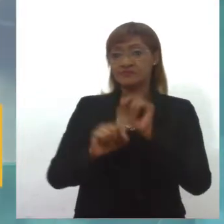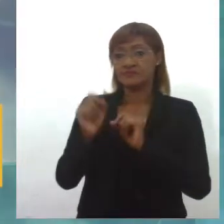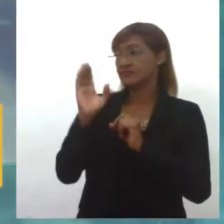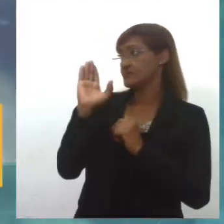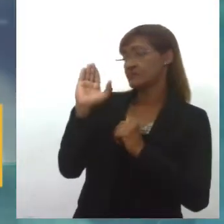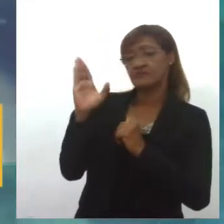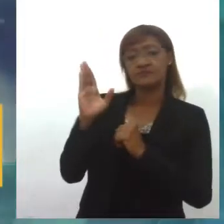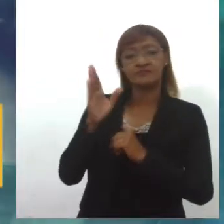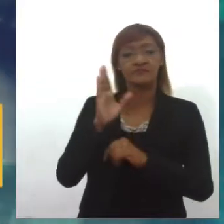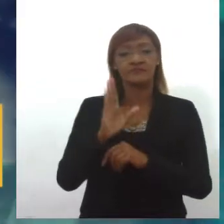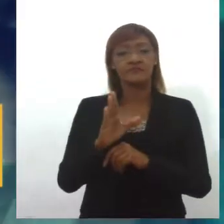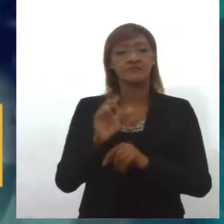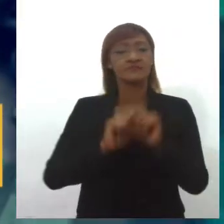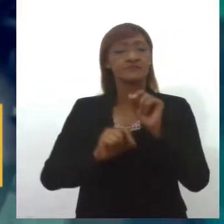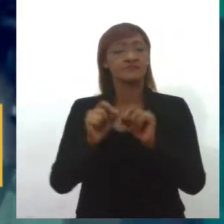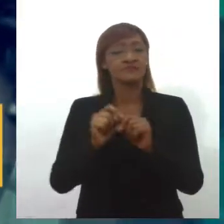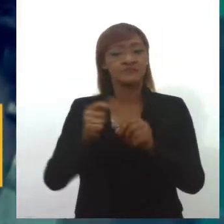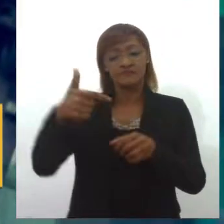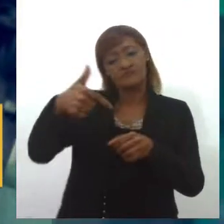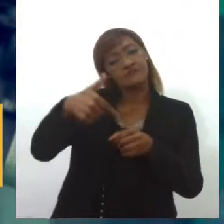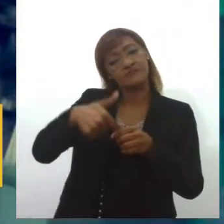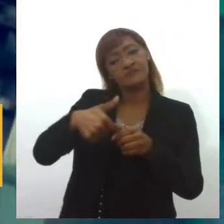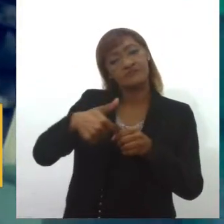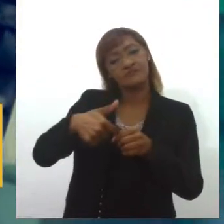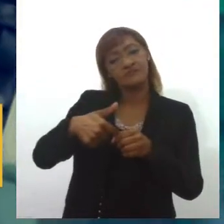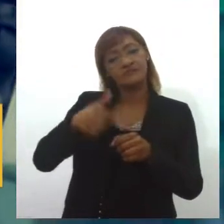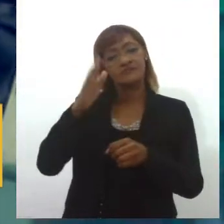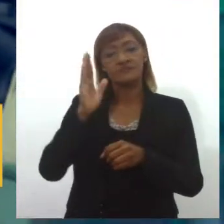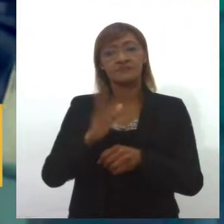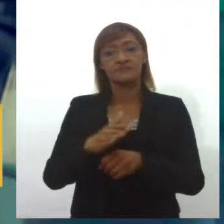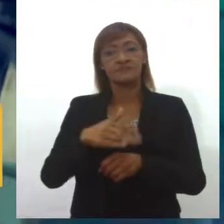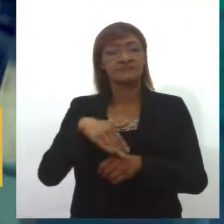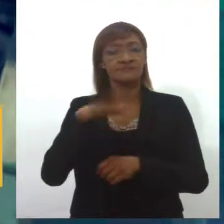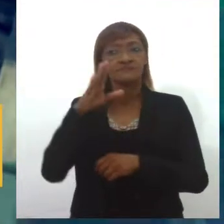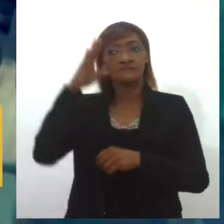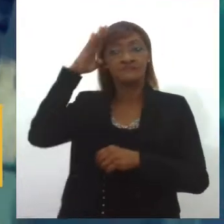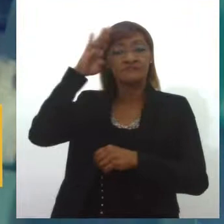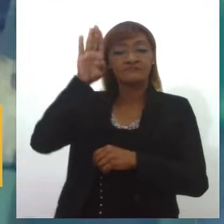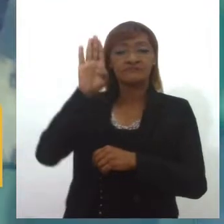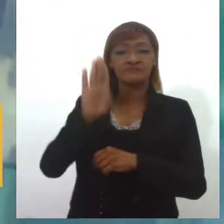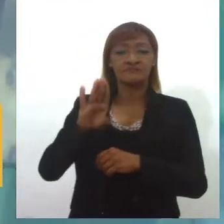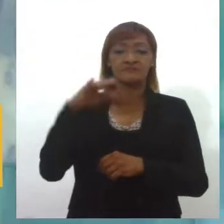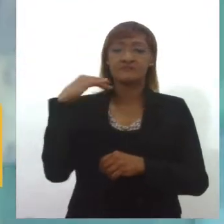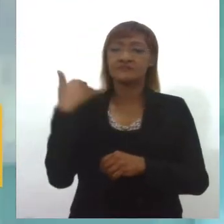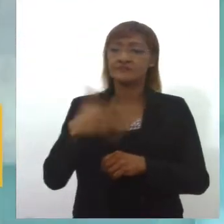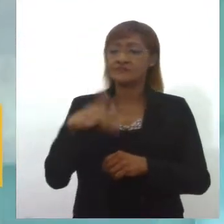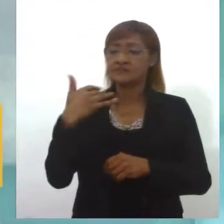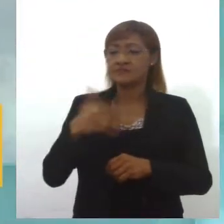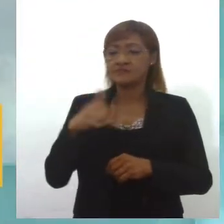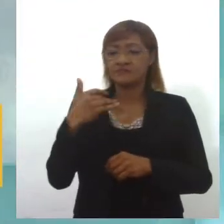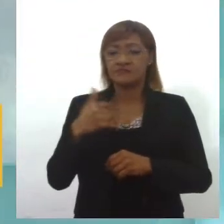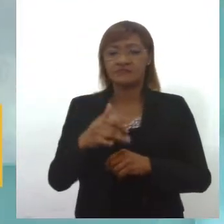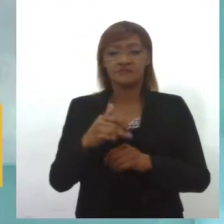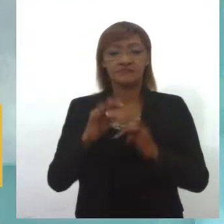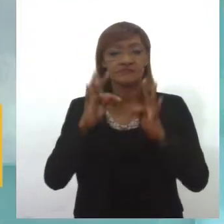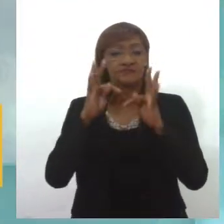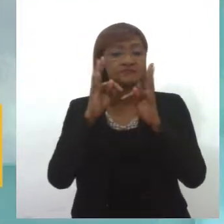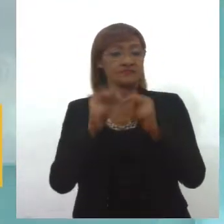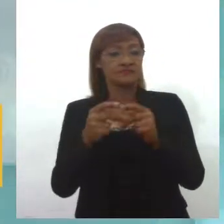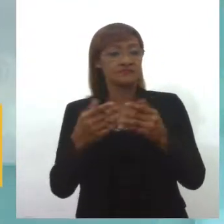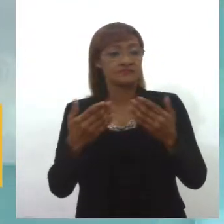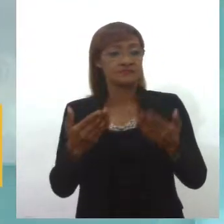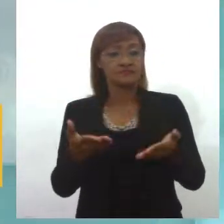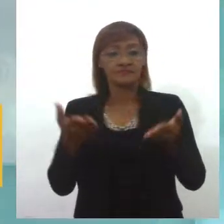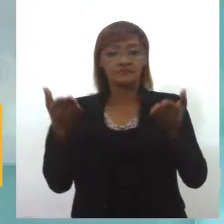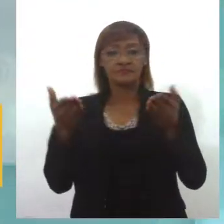5,25%. E os combustíveis foram apontados como os principais vilões para as altas nos preços. Considerando